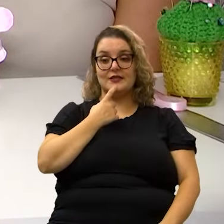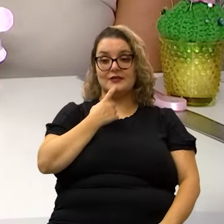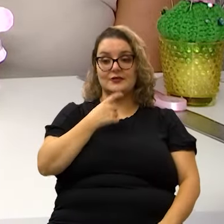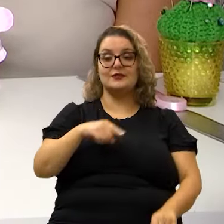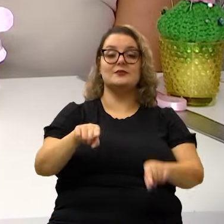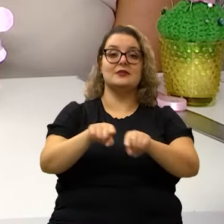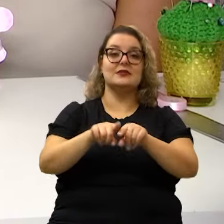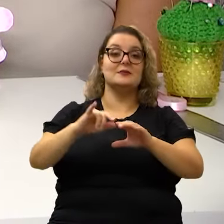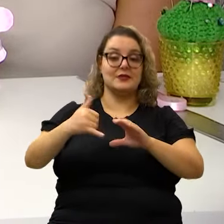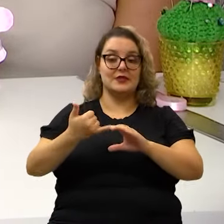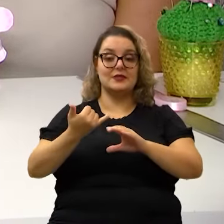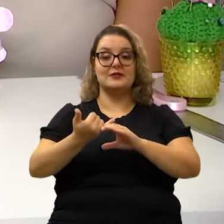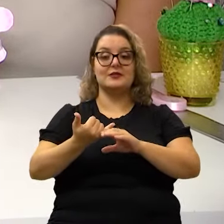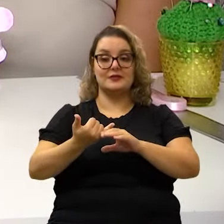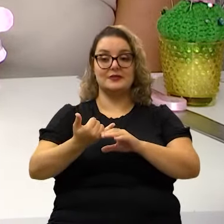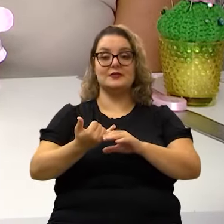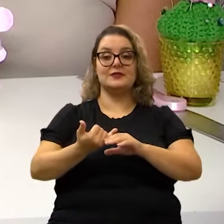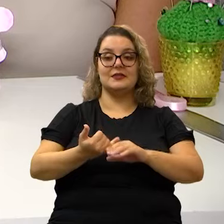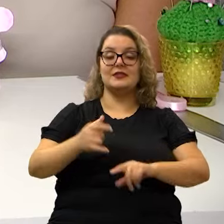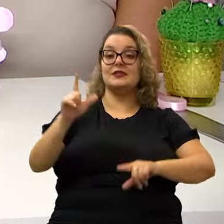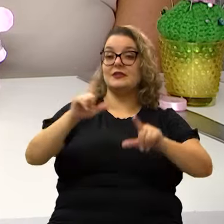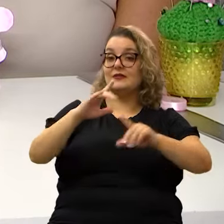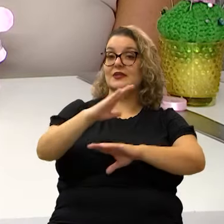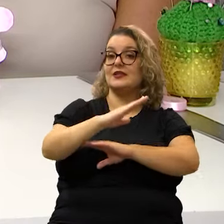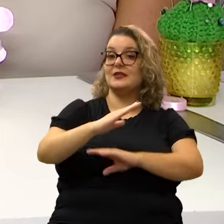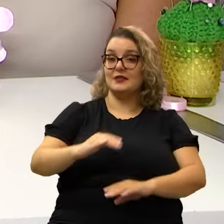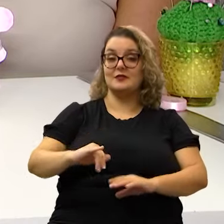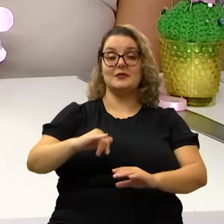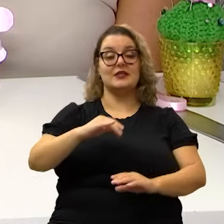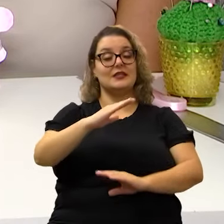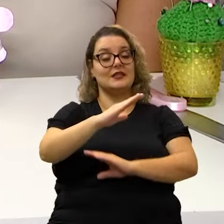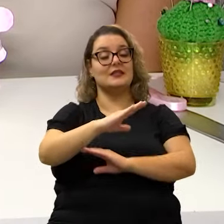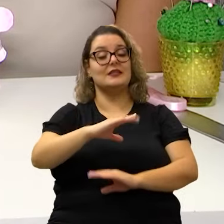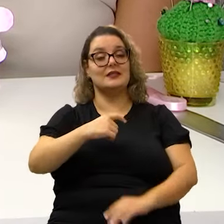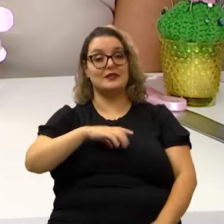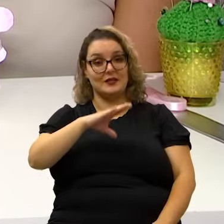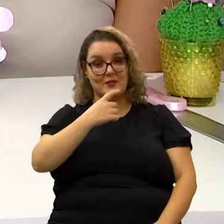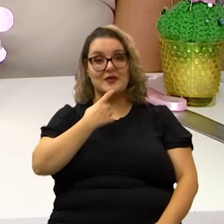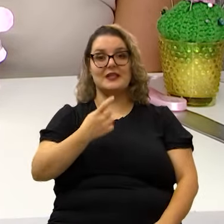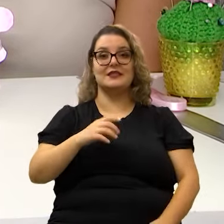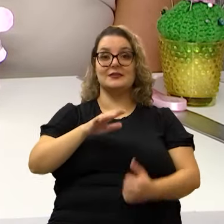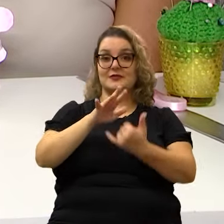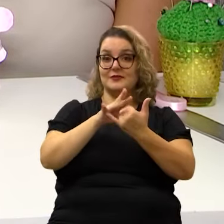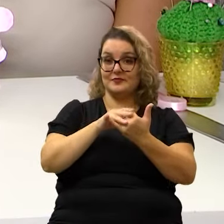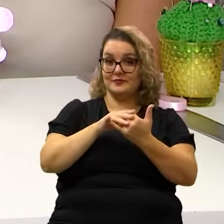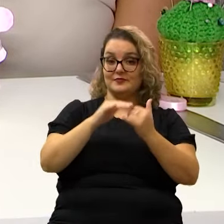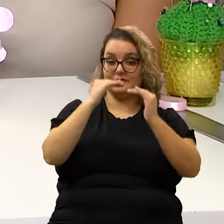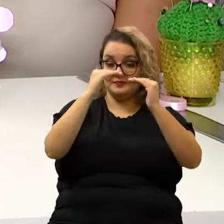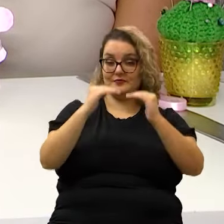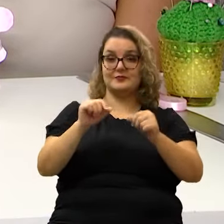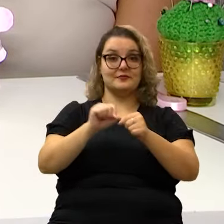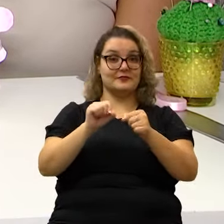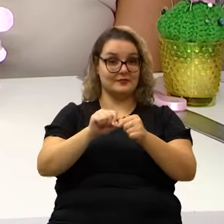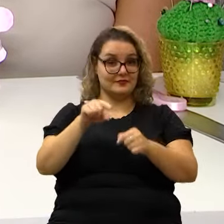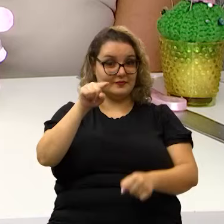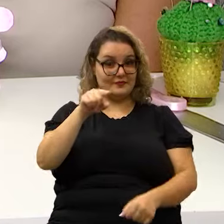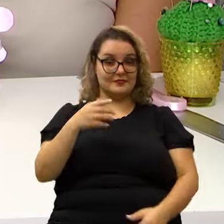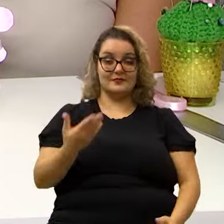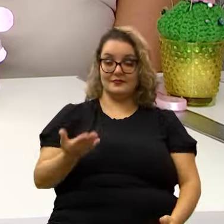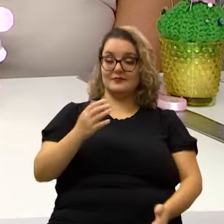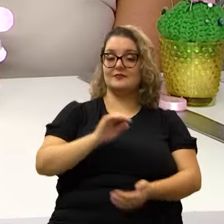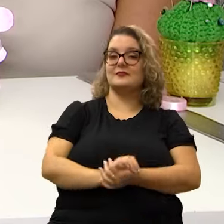pelo YouTube, vai lá no canal da TV Câmara Campinas, dá uma olhada na playlist, joga ali, escreve Faça Você Mesmo, que tem